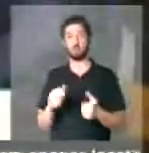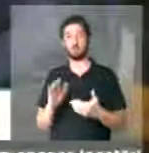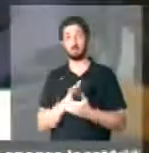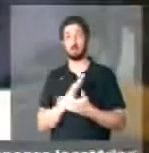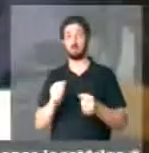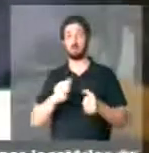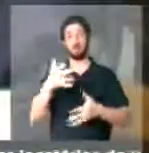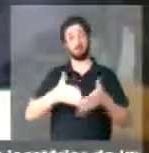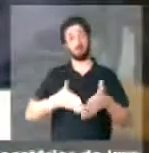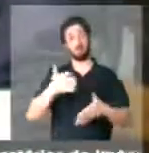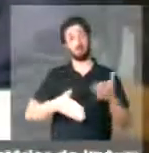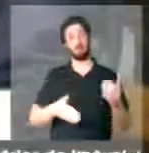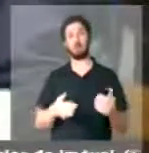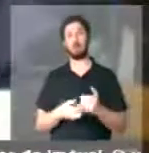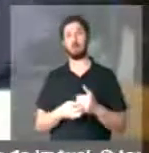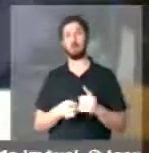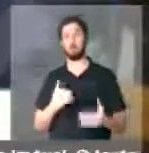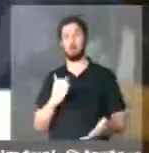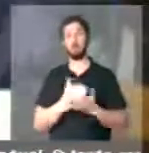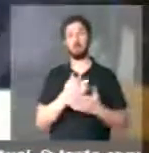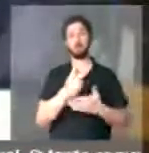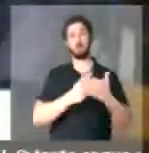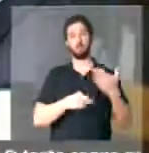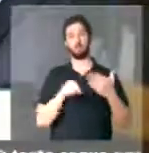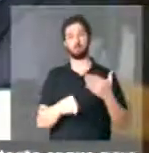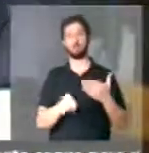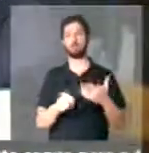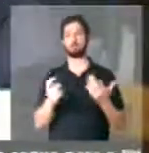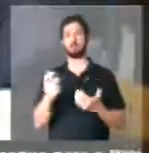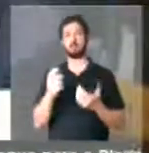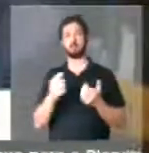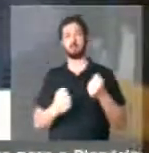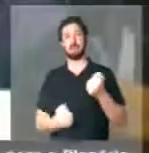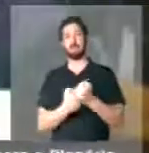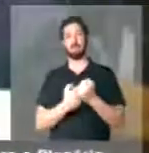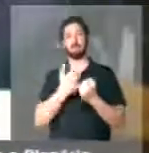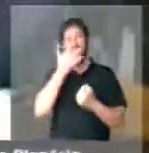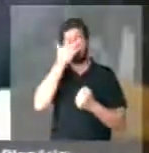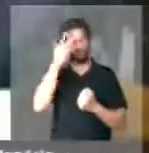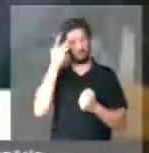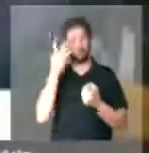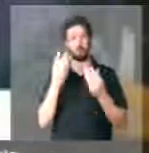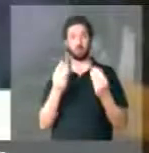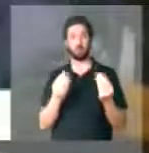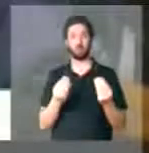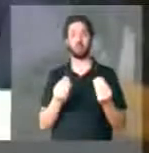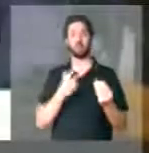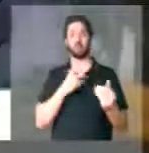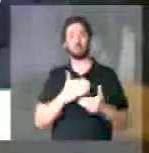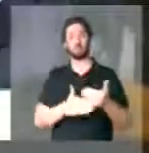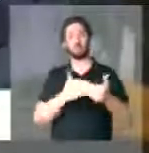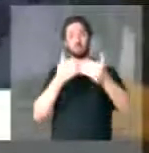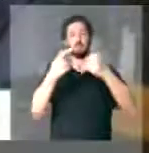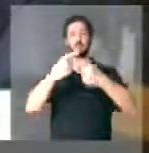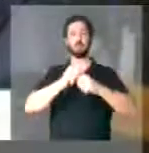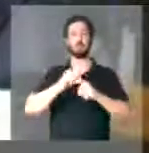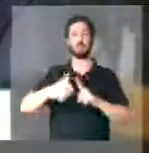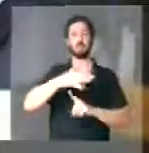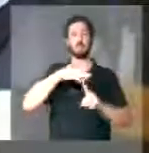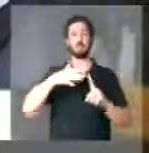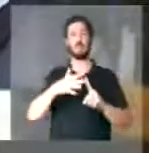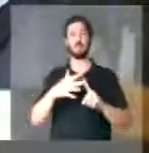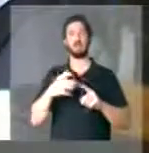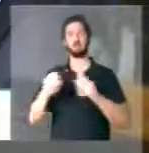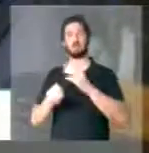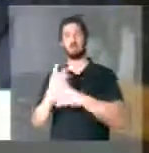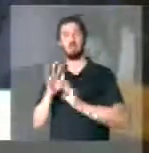podem inviabilizar uma parcela do programa e que assiste a pessoas que estão ascendendo na sociedade, constituindo